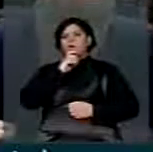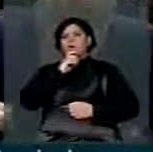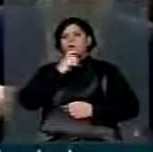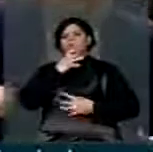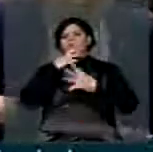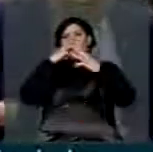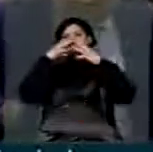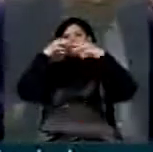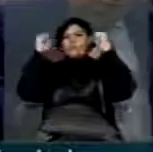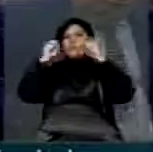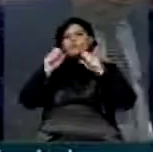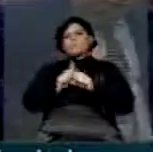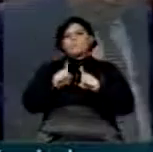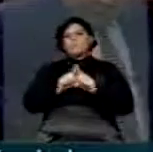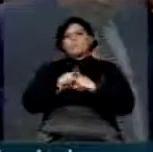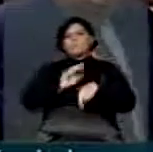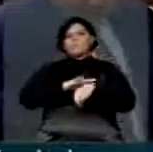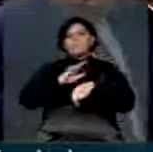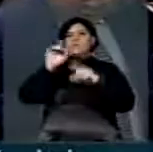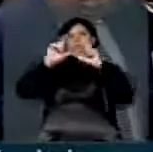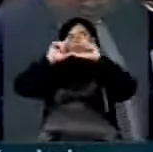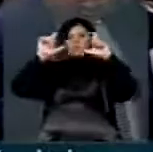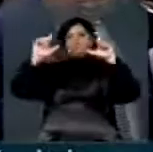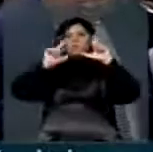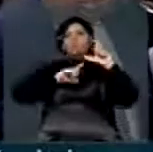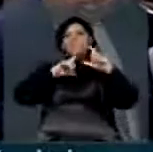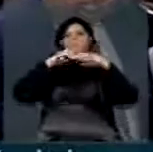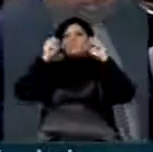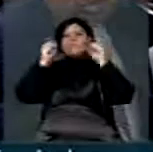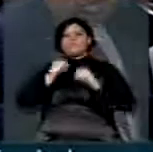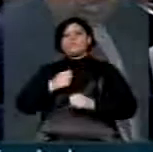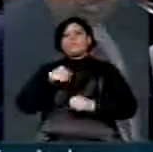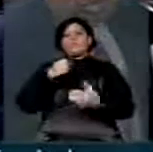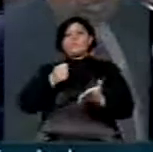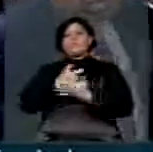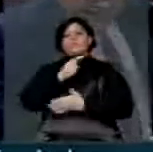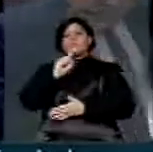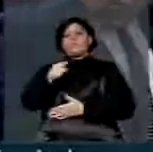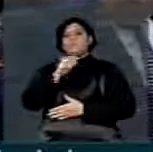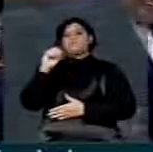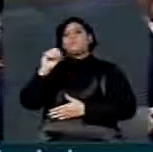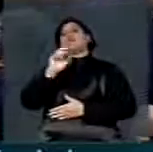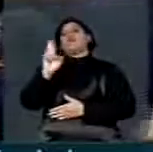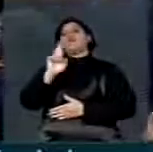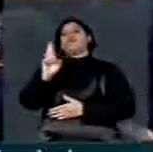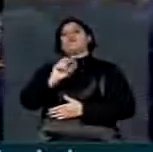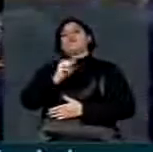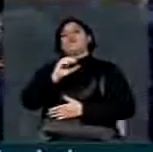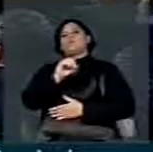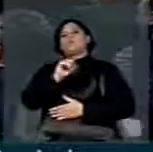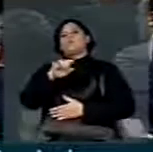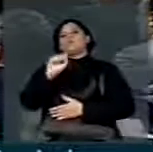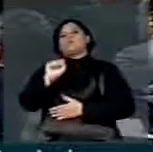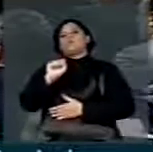também de tempo. Só quero fazer meu protesto, eu comprei R$1.000 de ações há 5 anos e está valendo